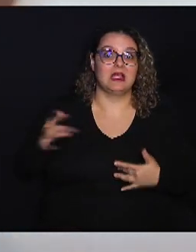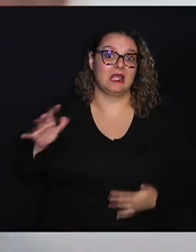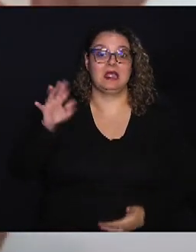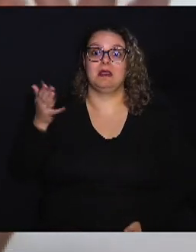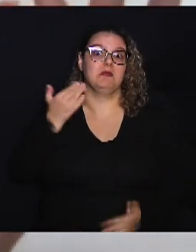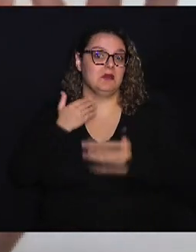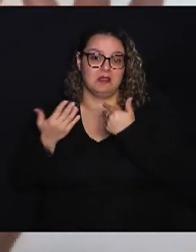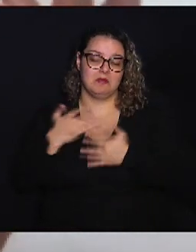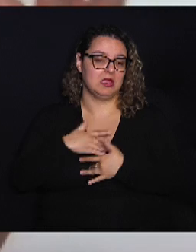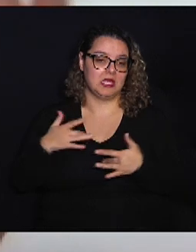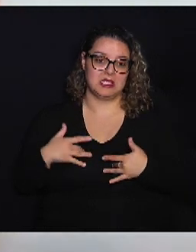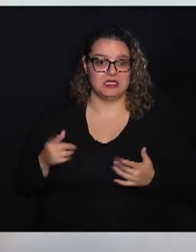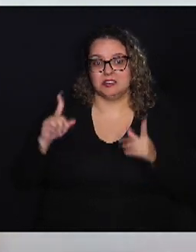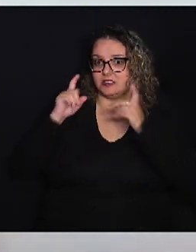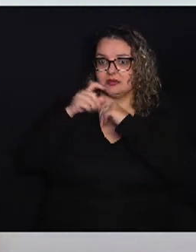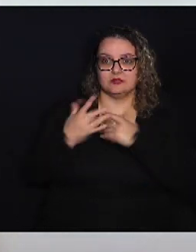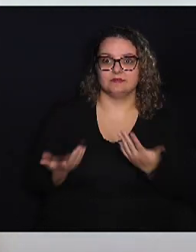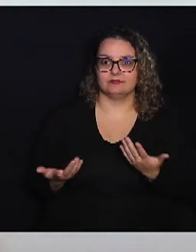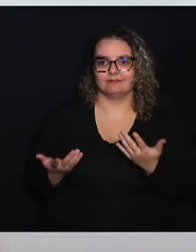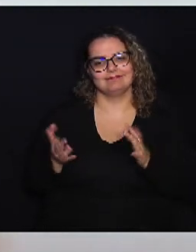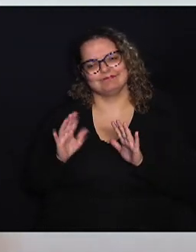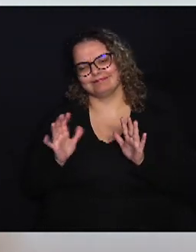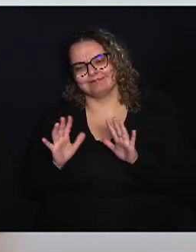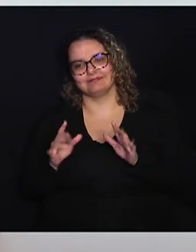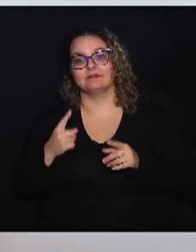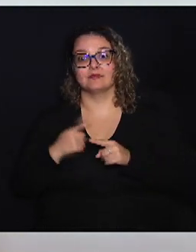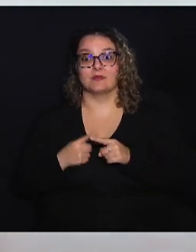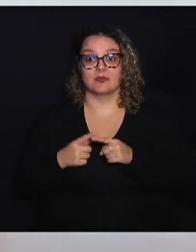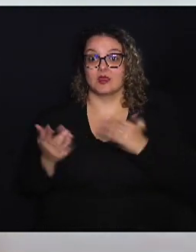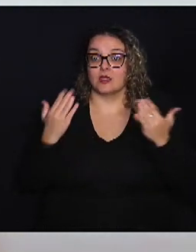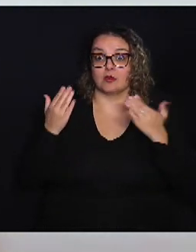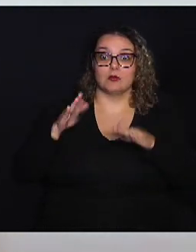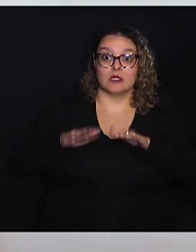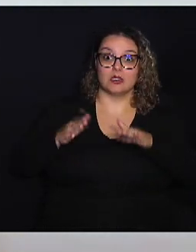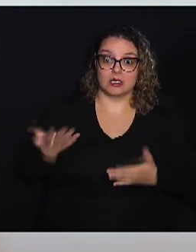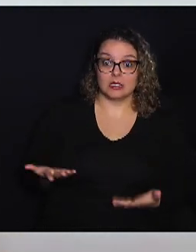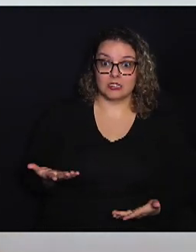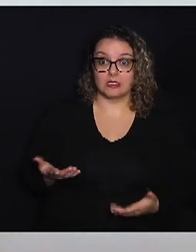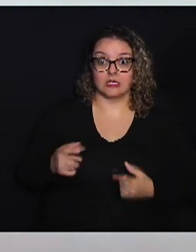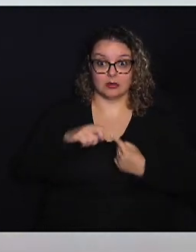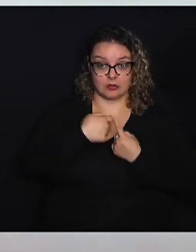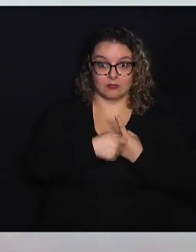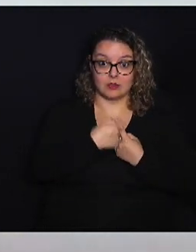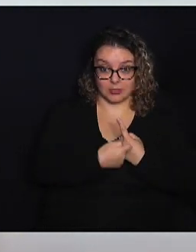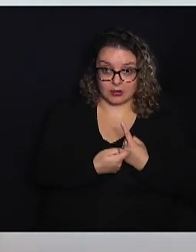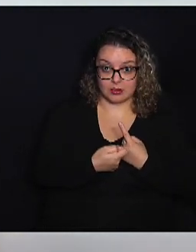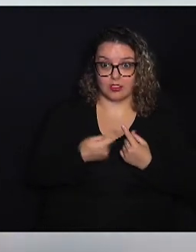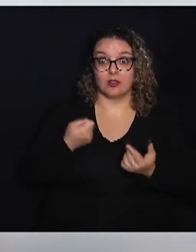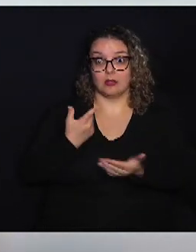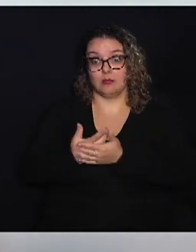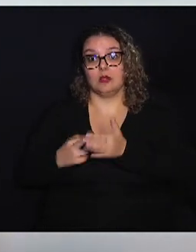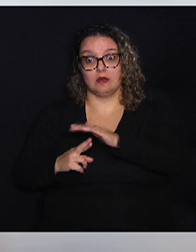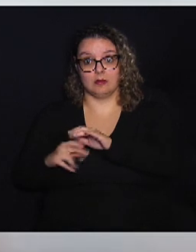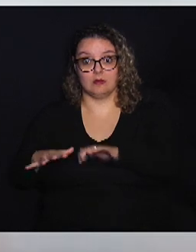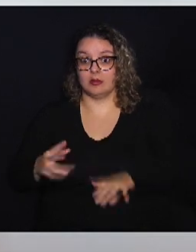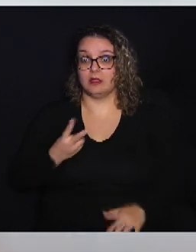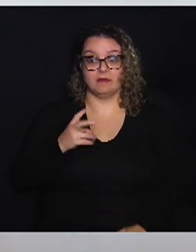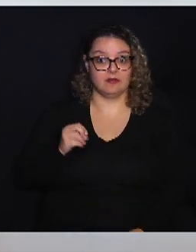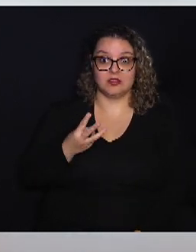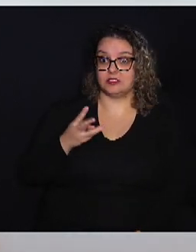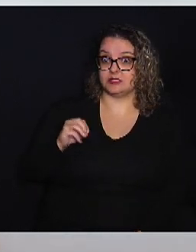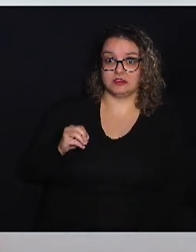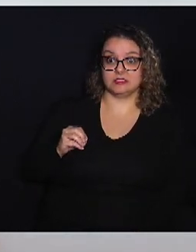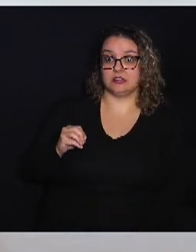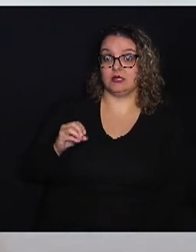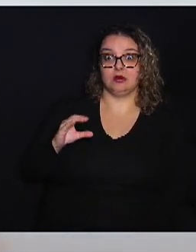para comer saudável é difícil. E não é, porque se a gente compara muitas vezes, por exemplo, o preço de uma banana que você compra na feira, que vai sair 20, 30, 40